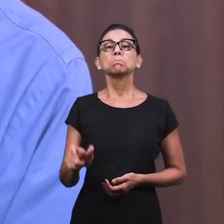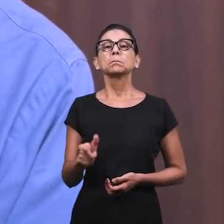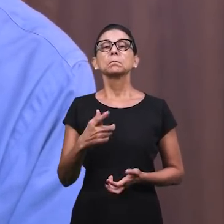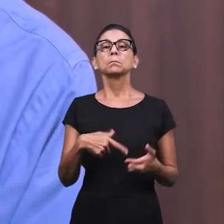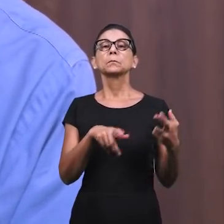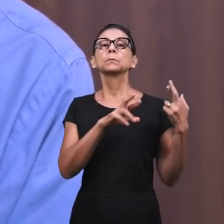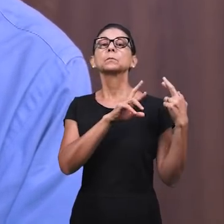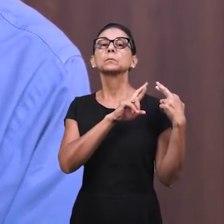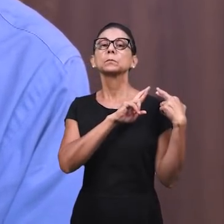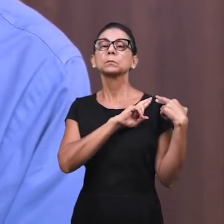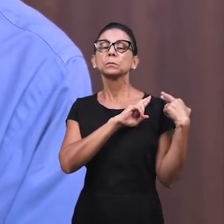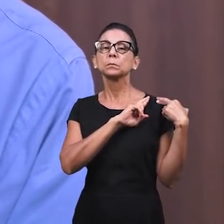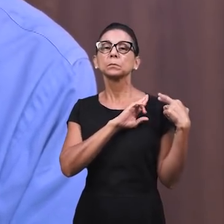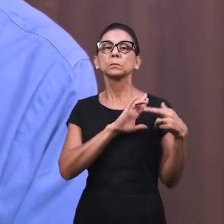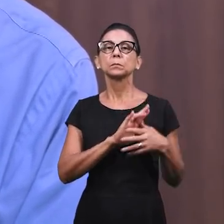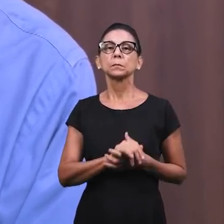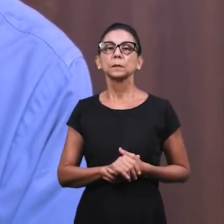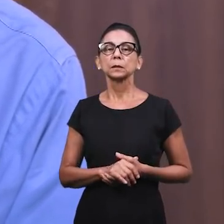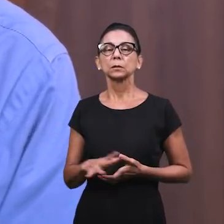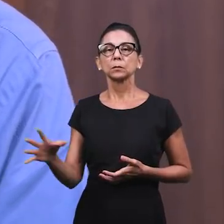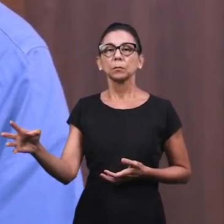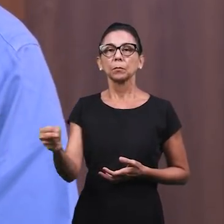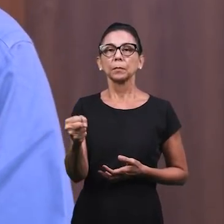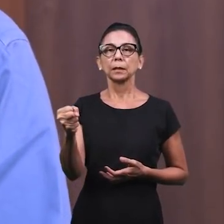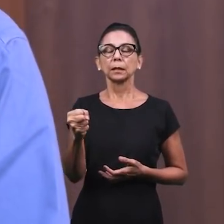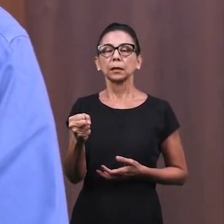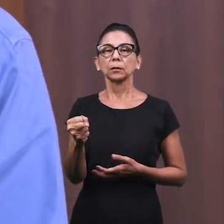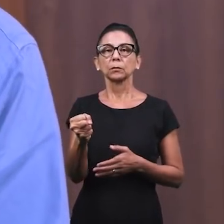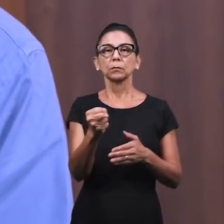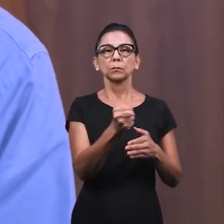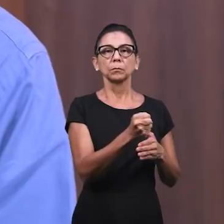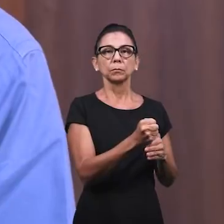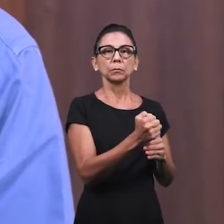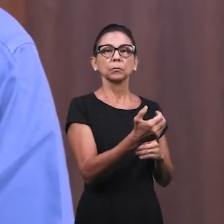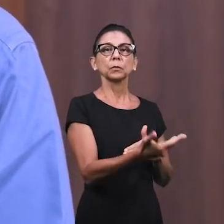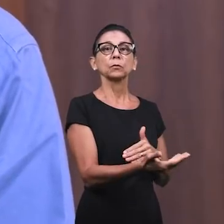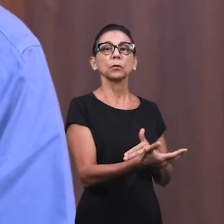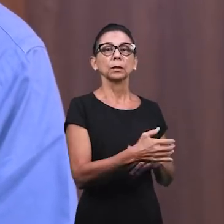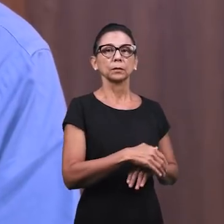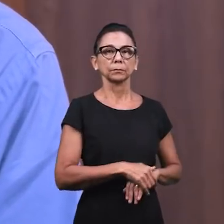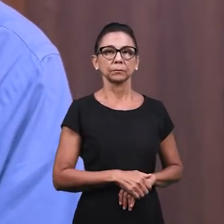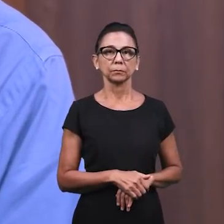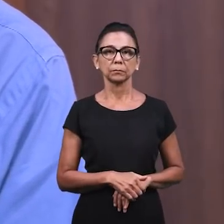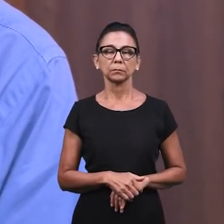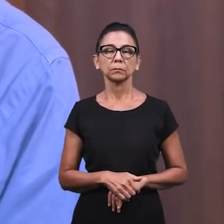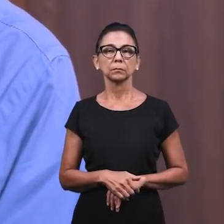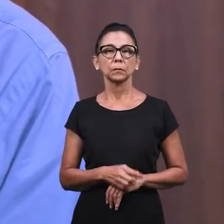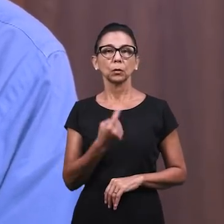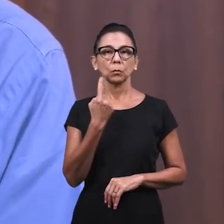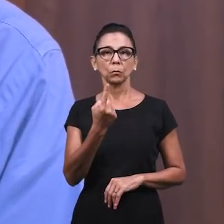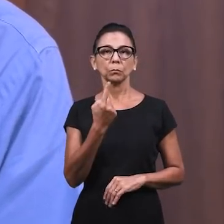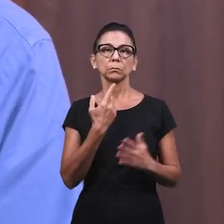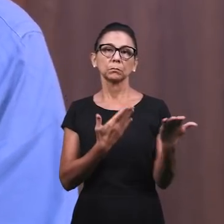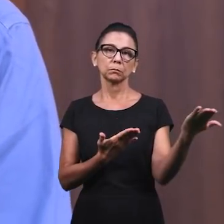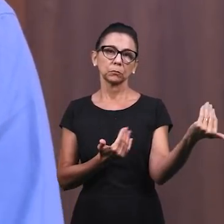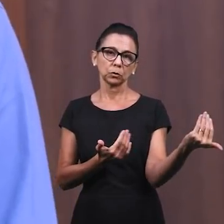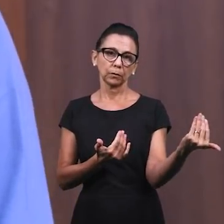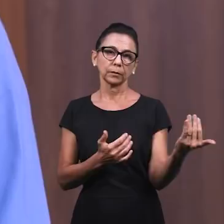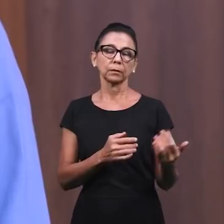a responsabilidade de tirá-los ali, de levá-los para fora? Foram